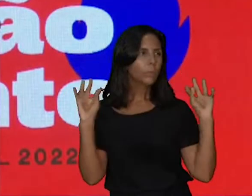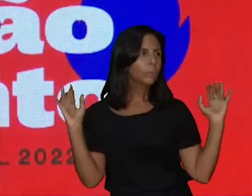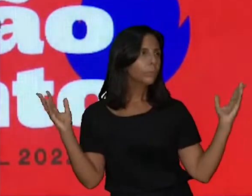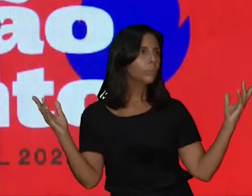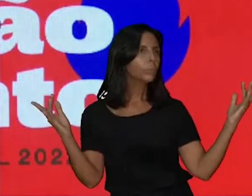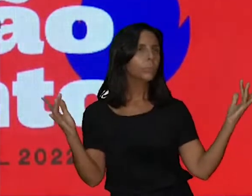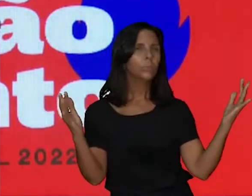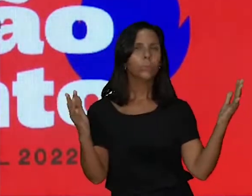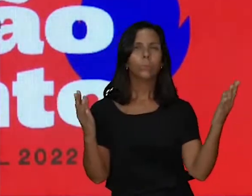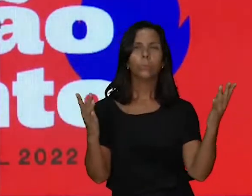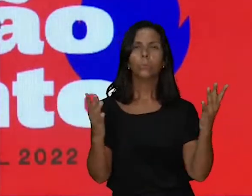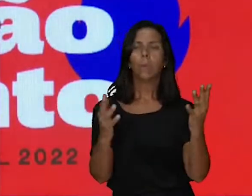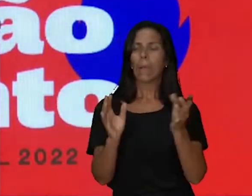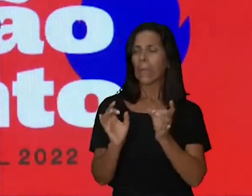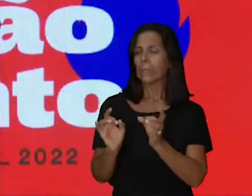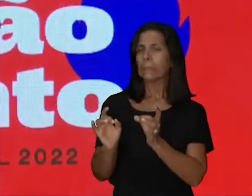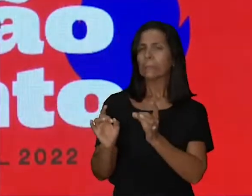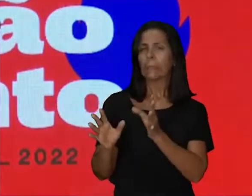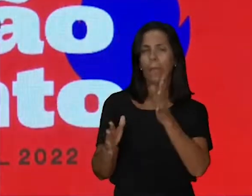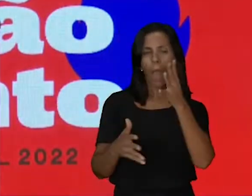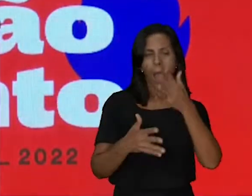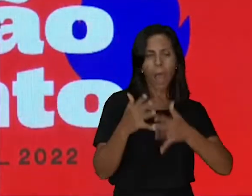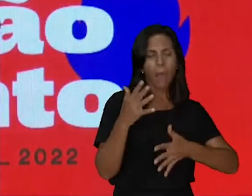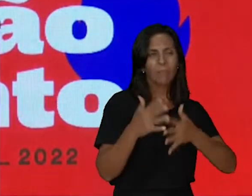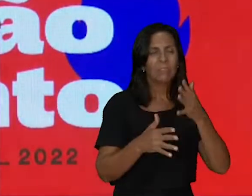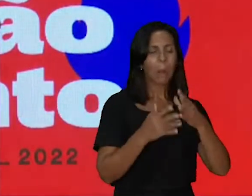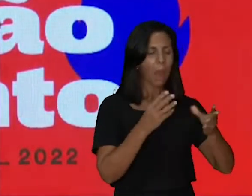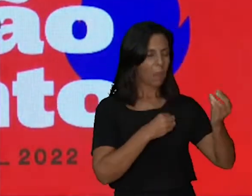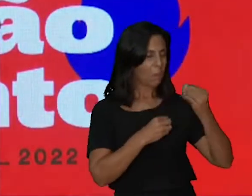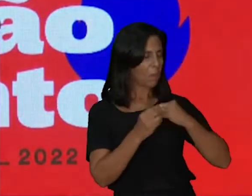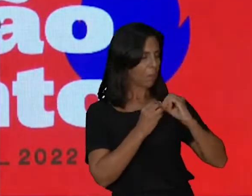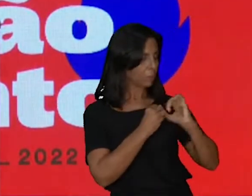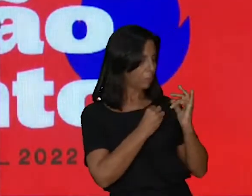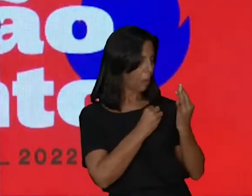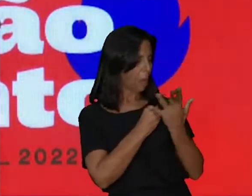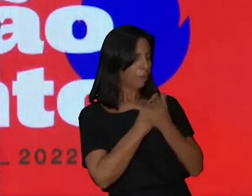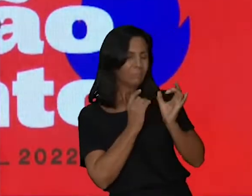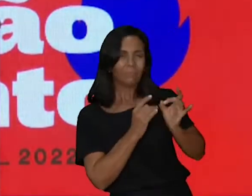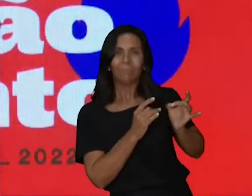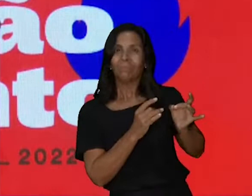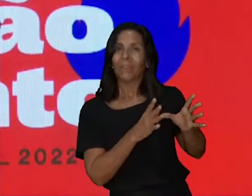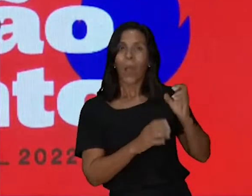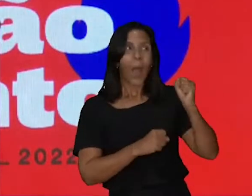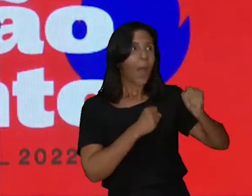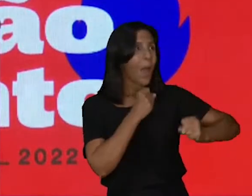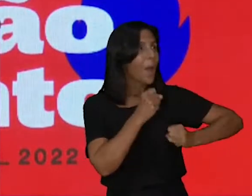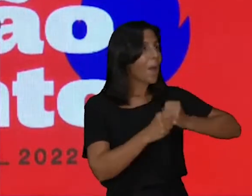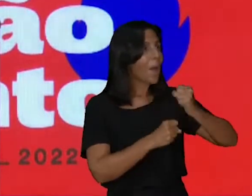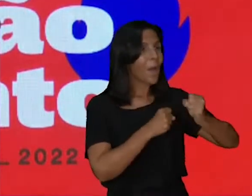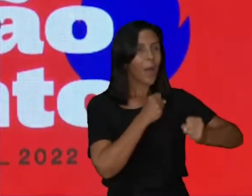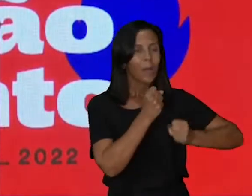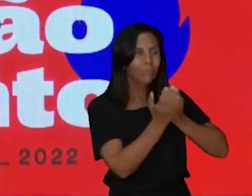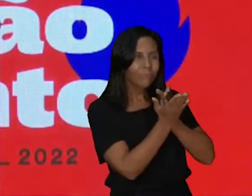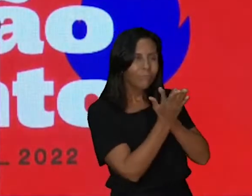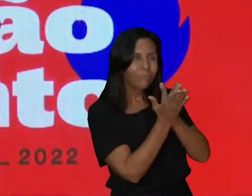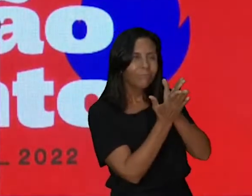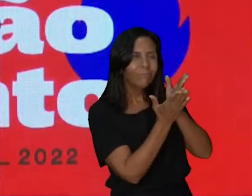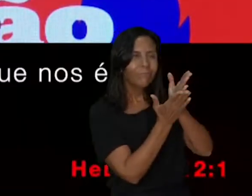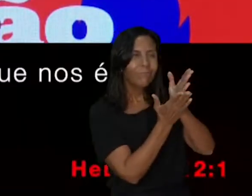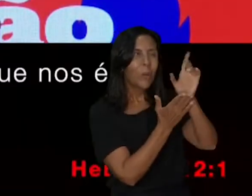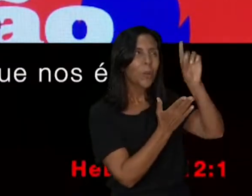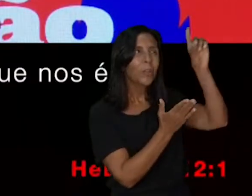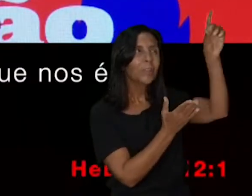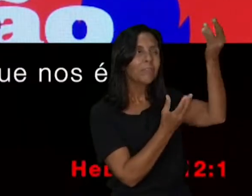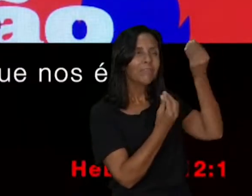nos atrapalha e do pecado que nos envolve, e corramos com perseverança a corrida que nos é